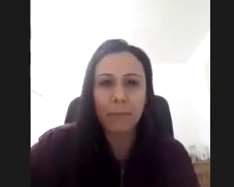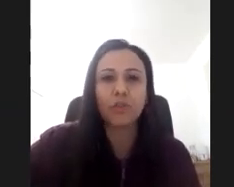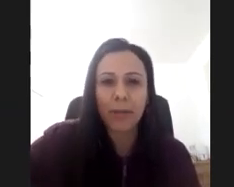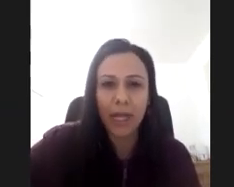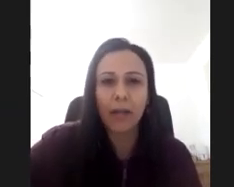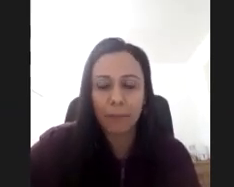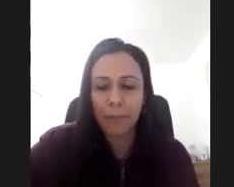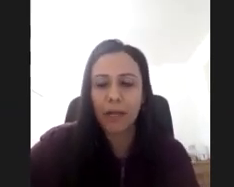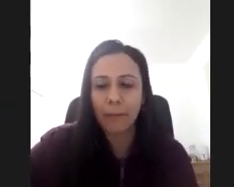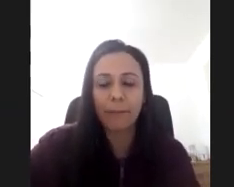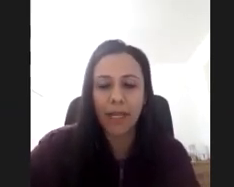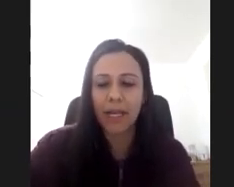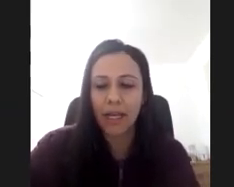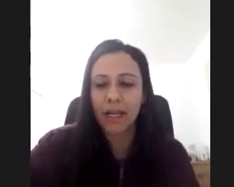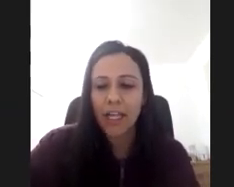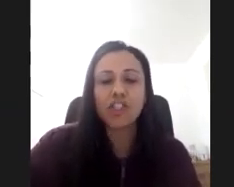né? Muito para